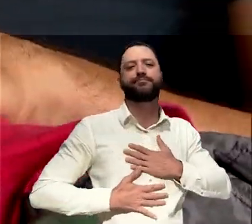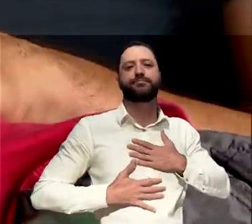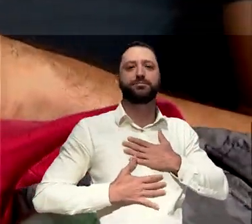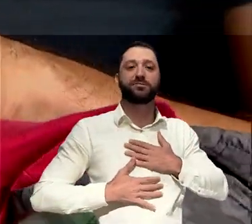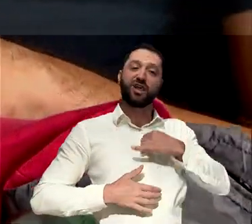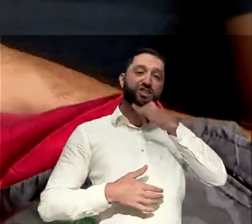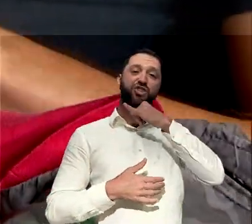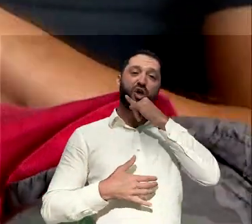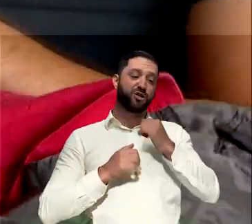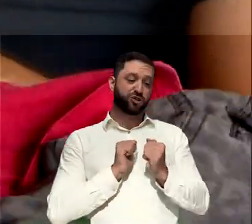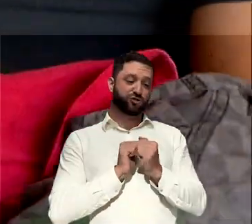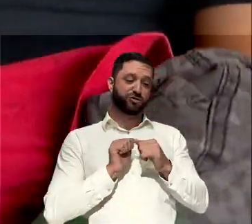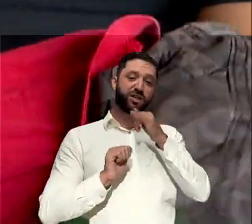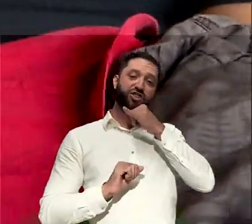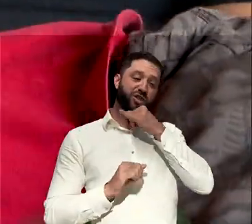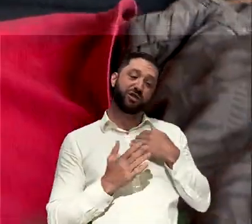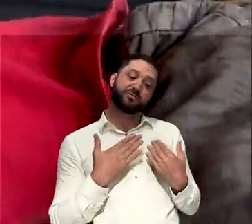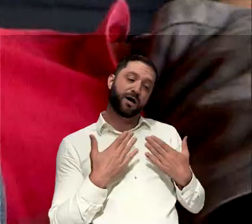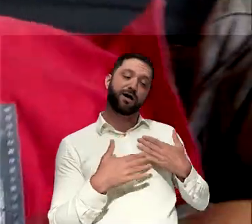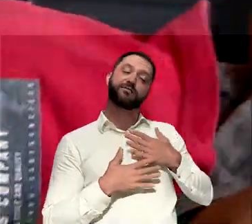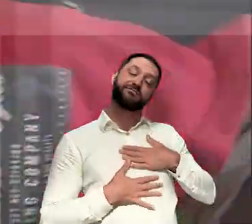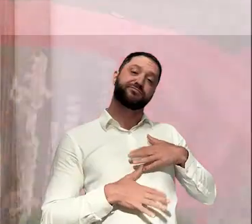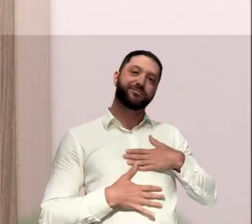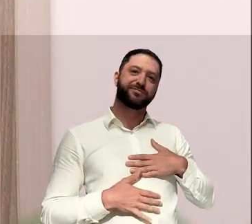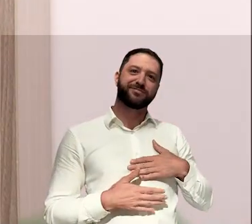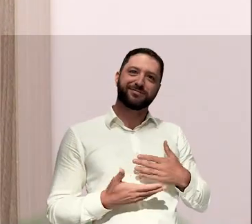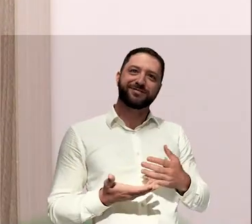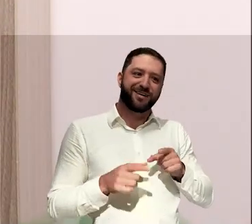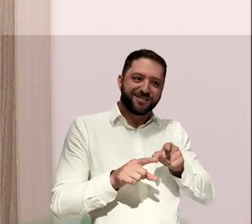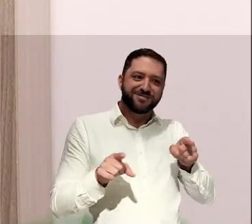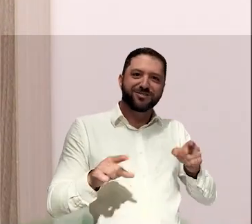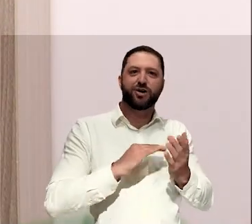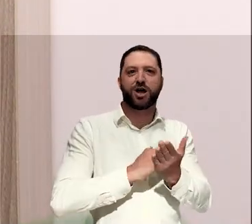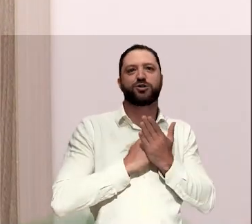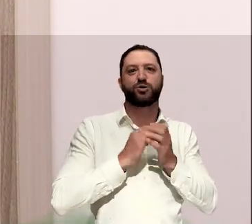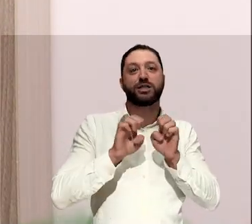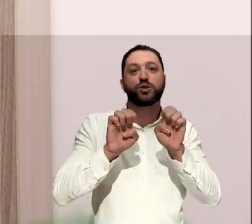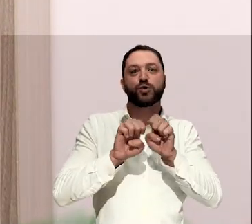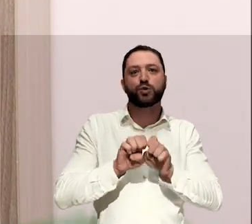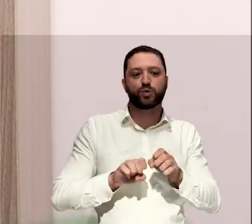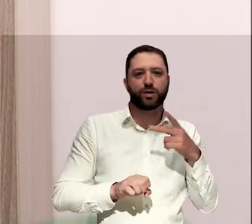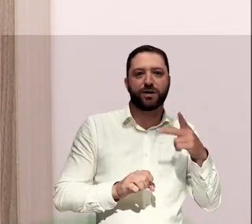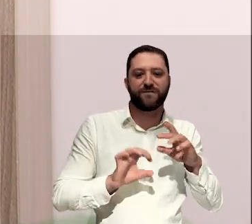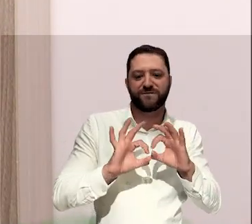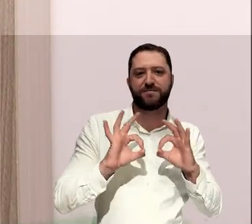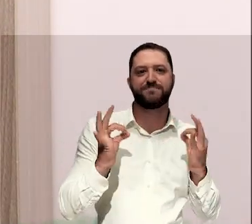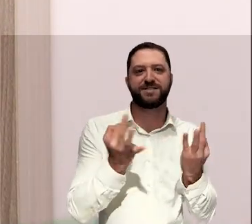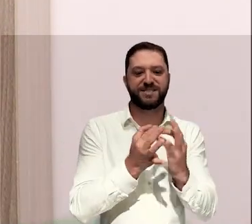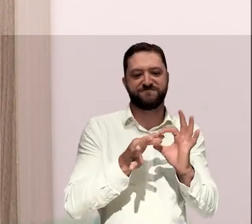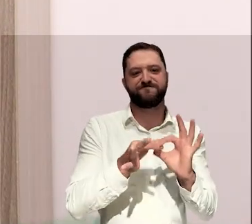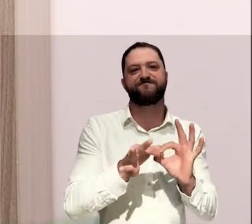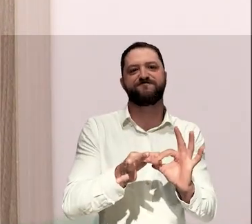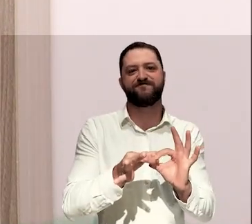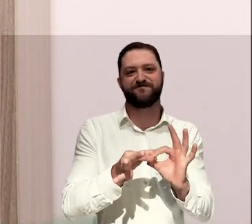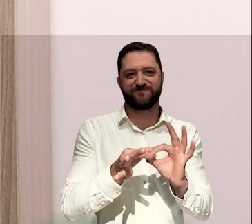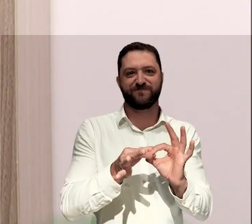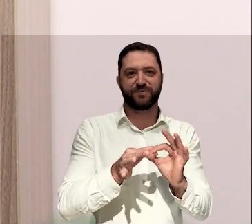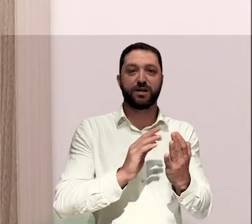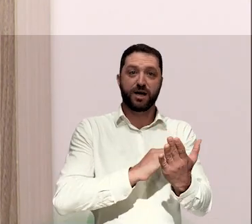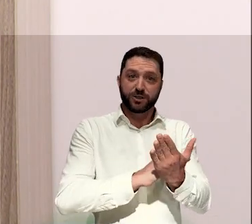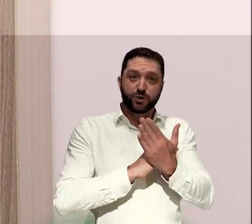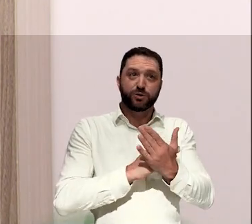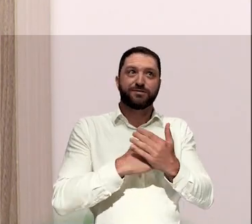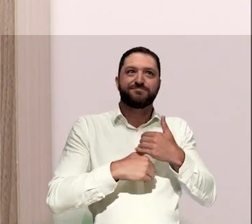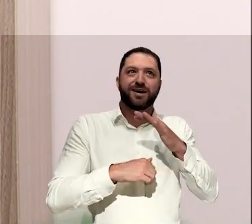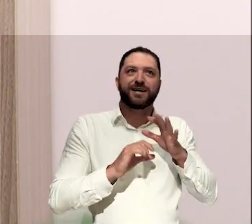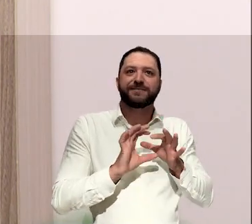agradável, gostoso juntos, para não fazer nada junto. Então, isso reforça a estrutura emocional da